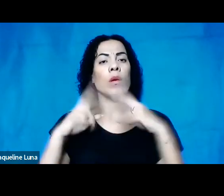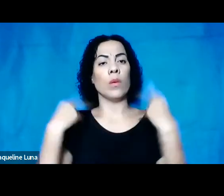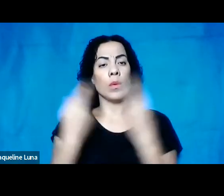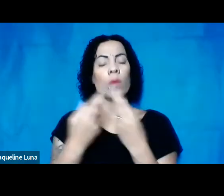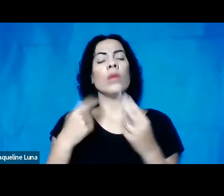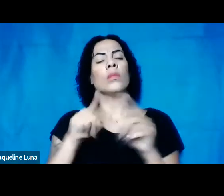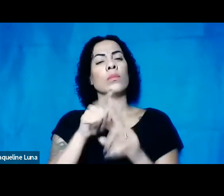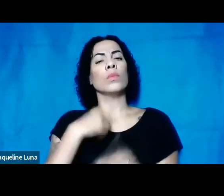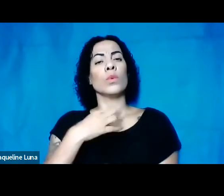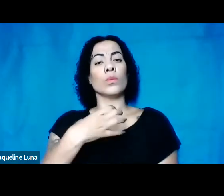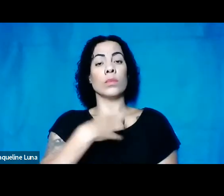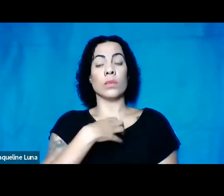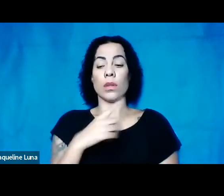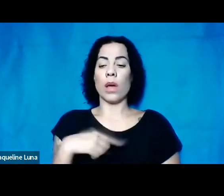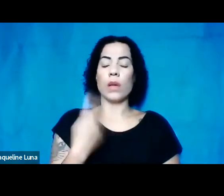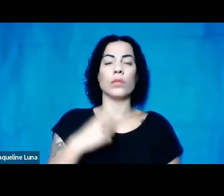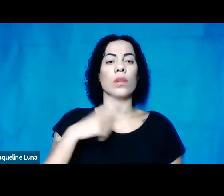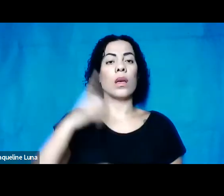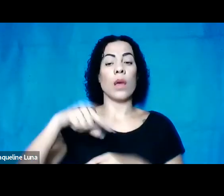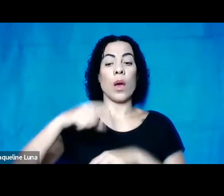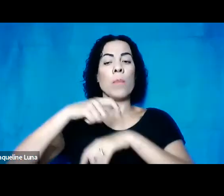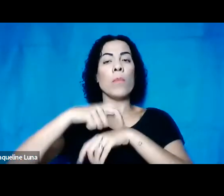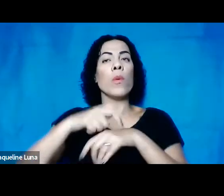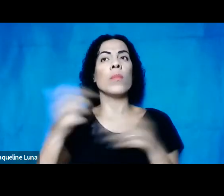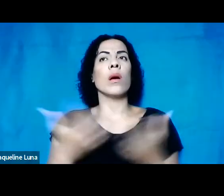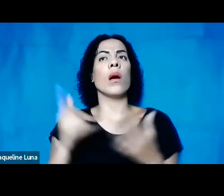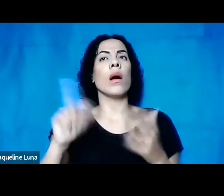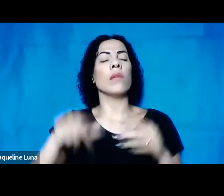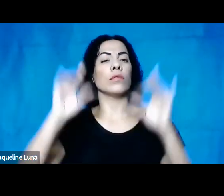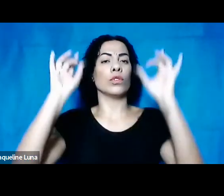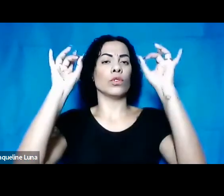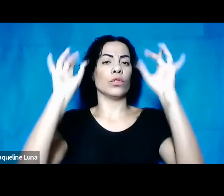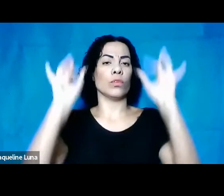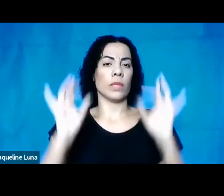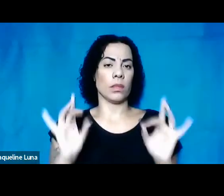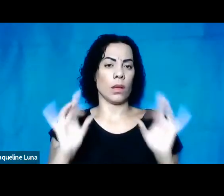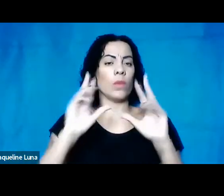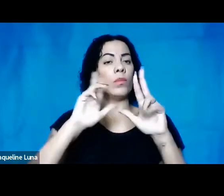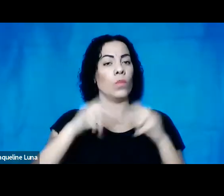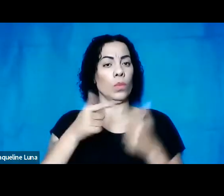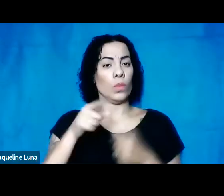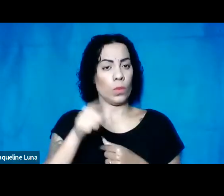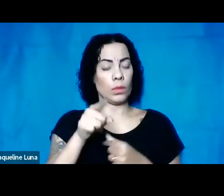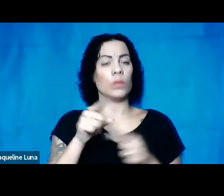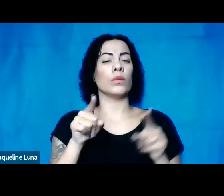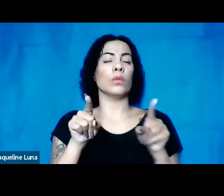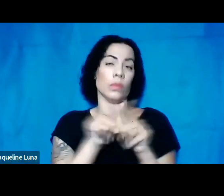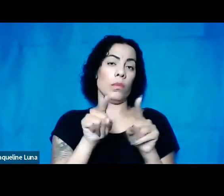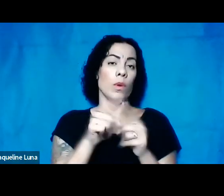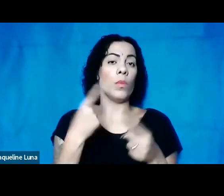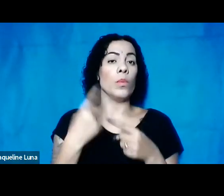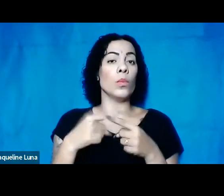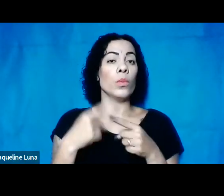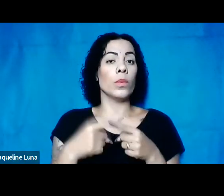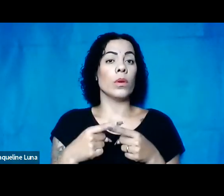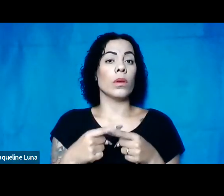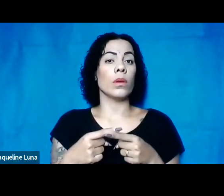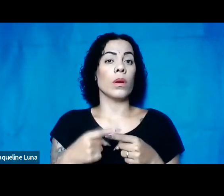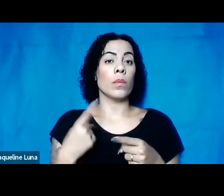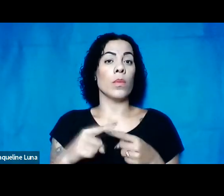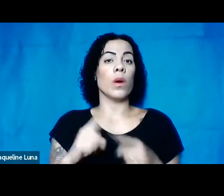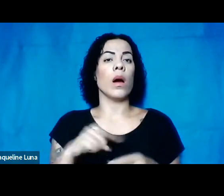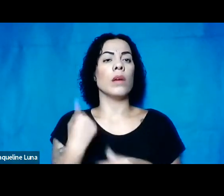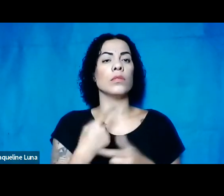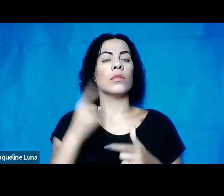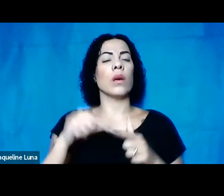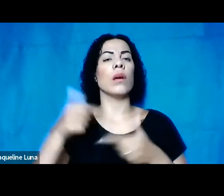gente está num momento muito especial, por isso, né, também, porque a gente está